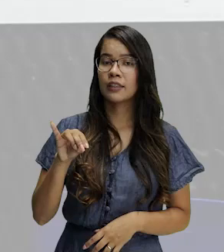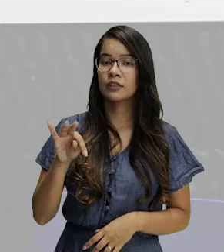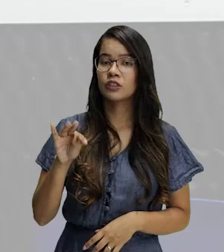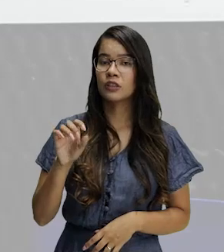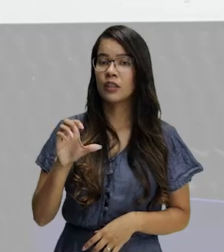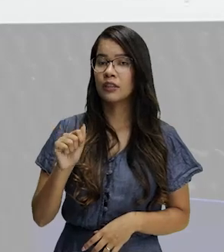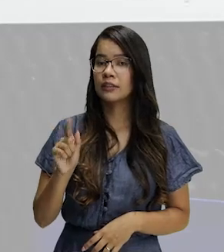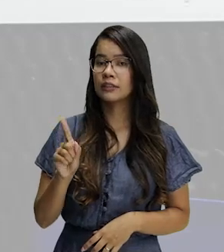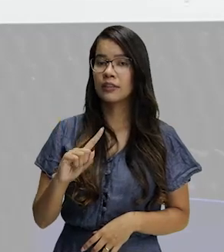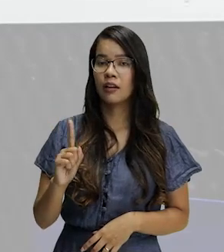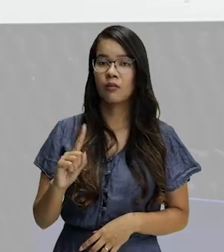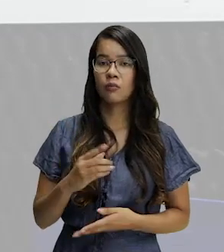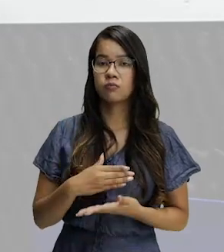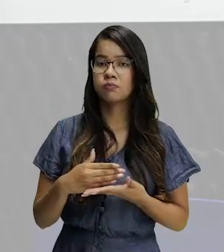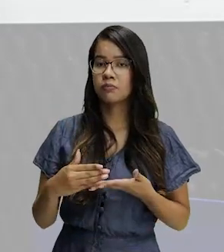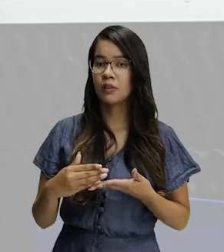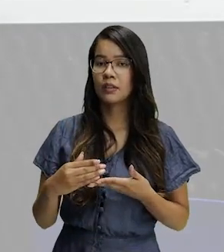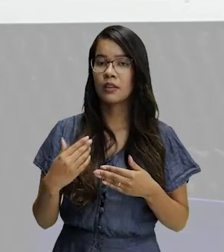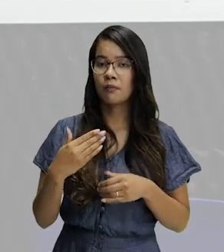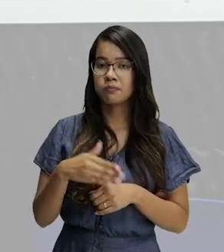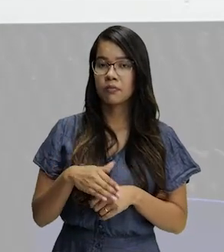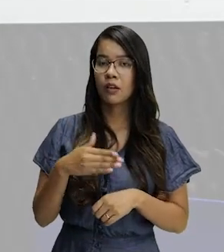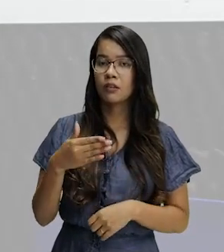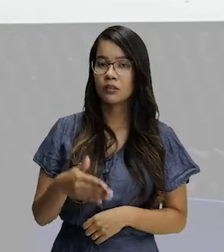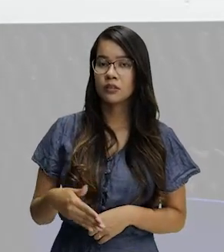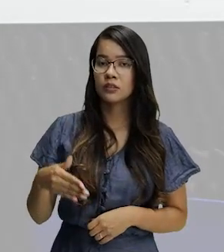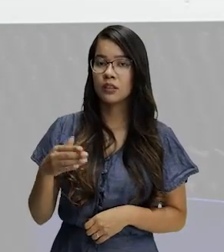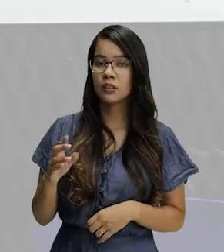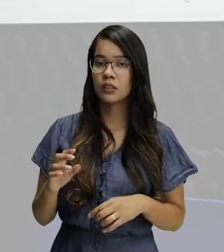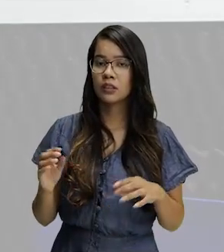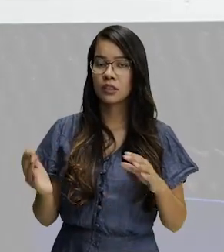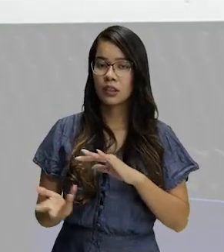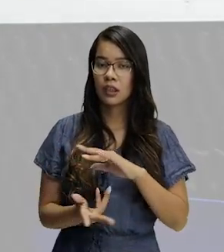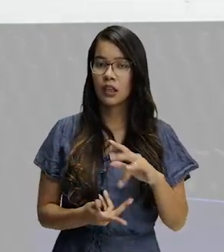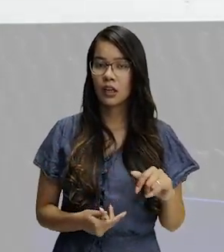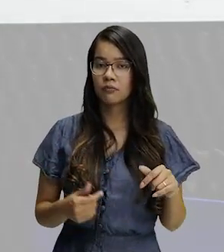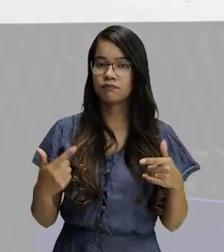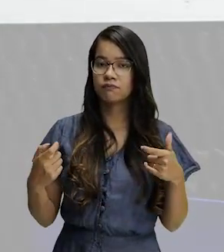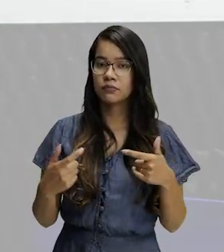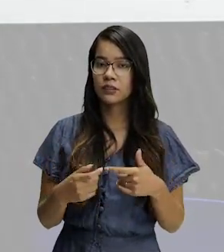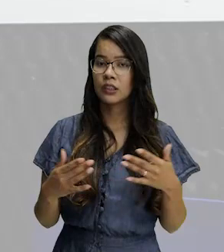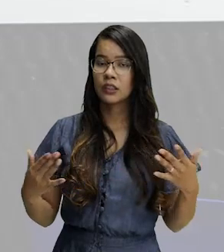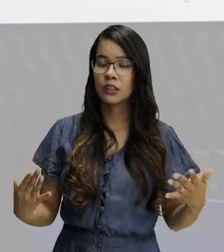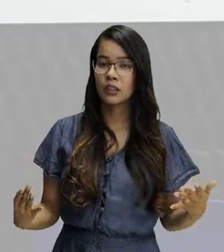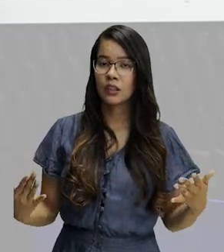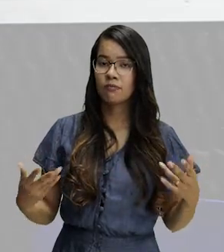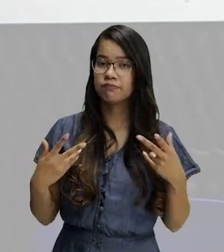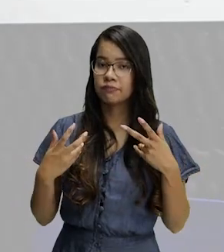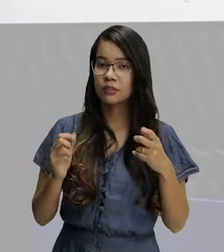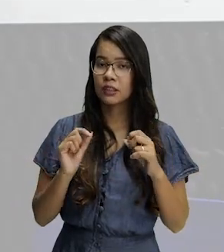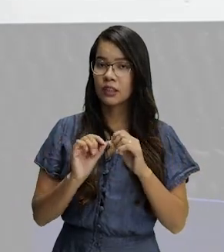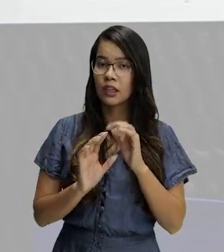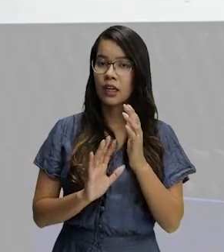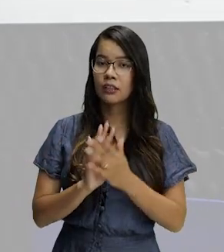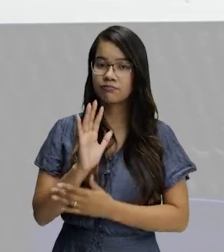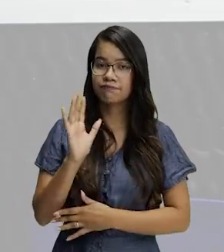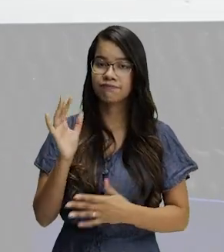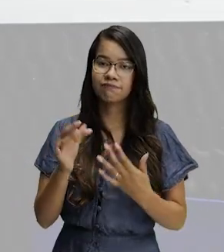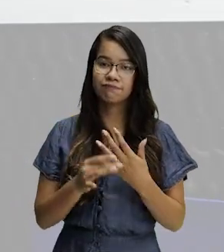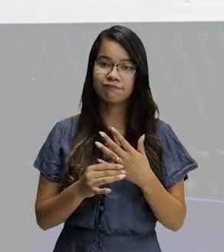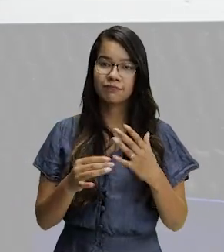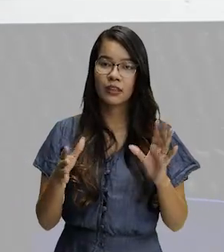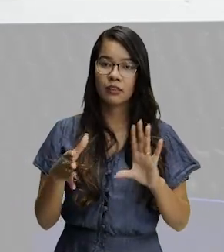nazista. Então, é evidente que a formação dessas alianças, eixo, Estado totalitário, aliados,